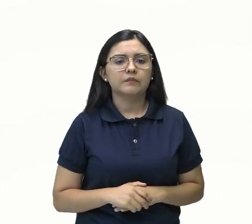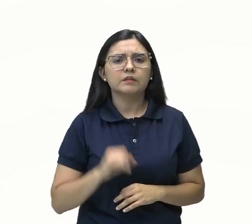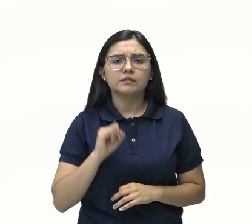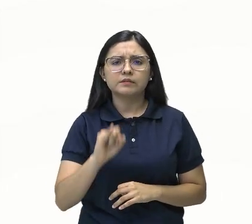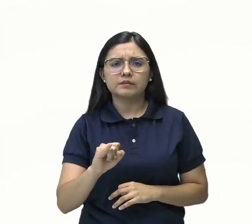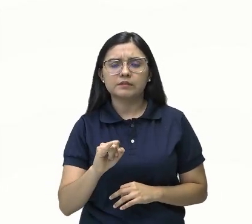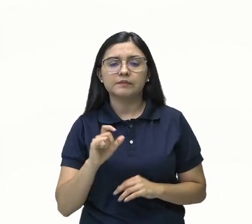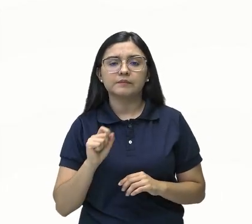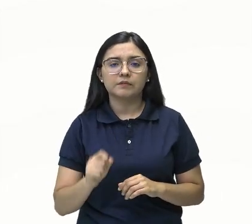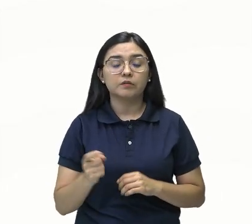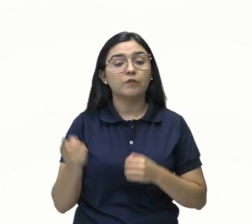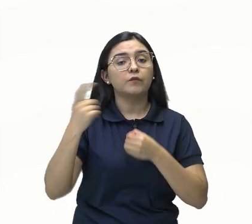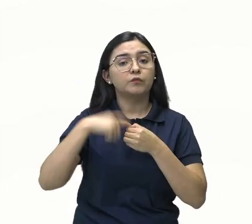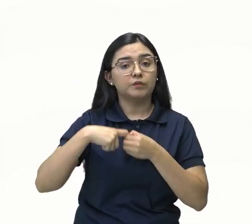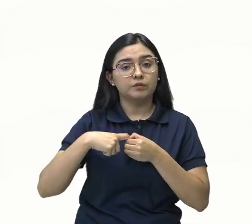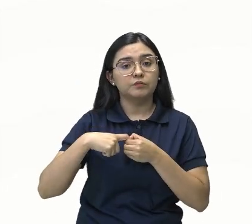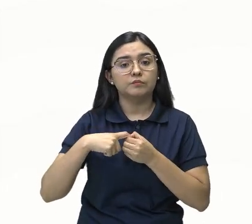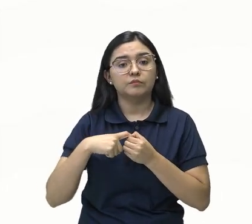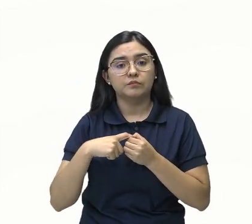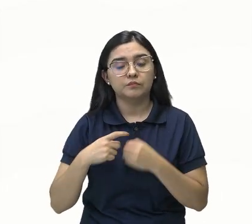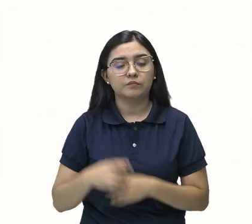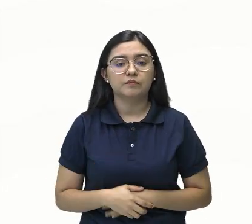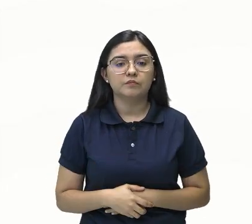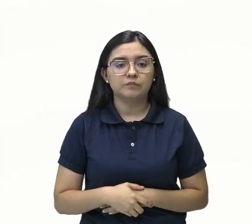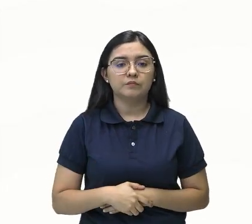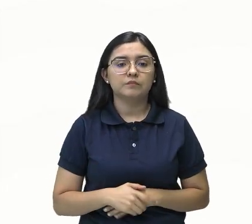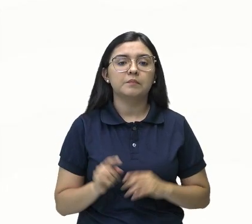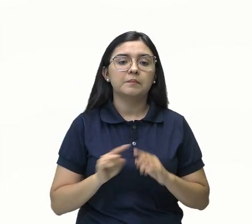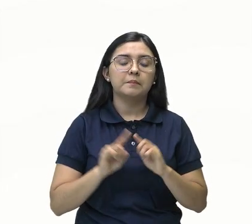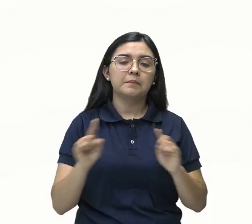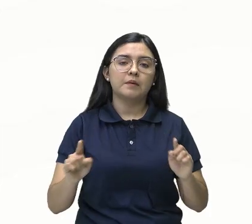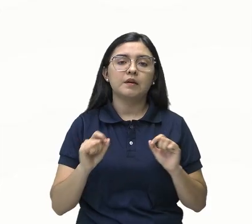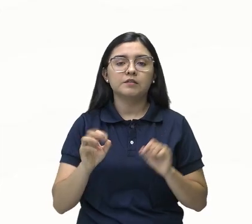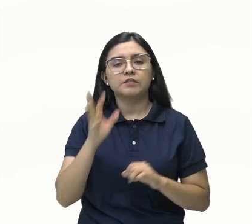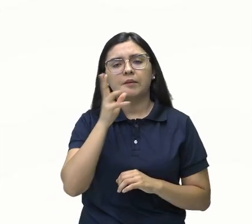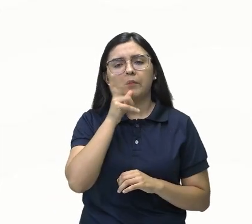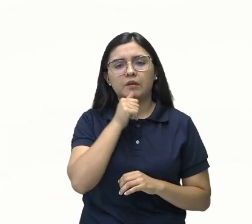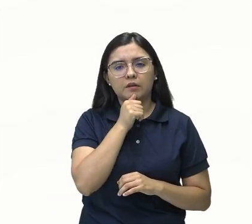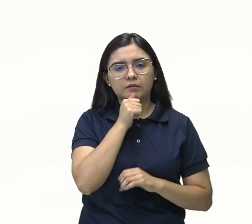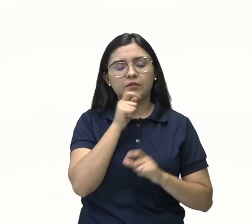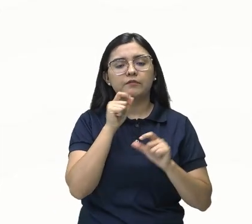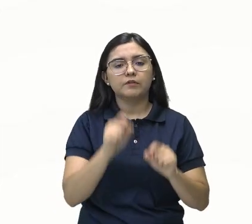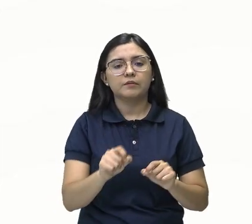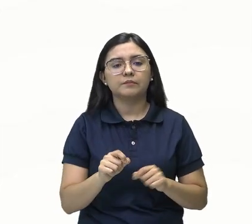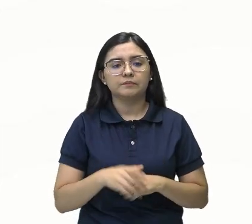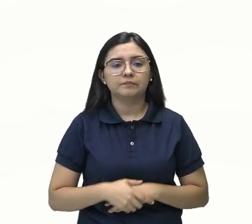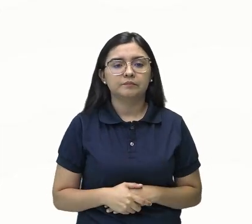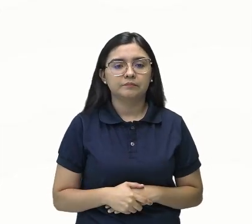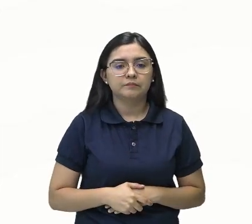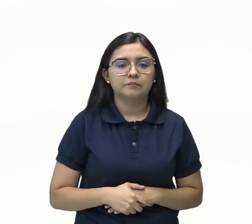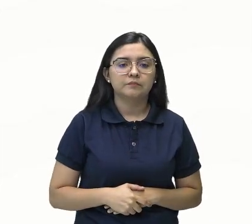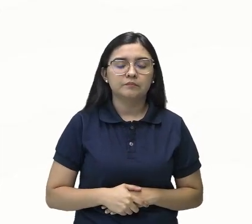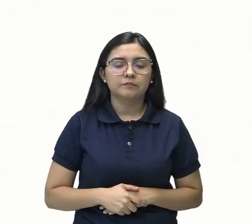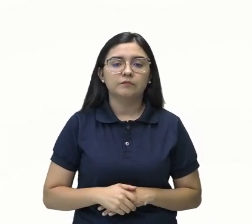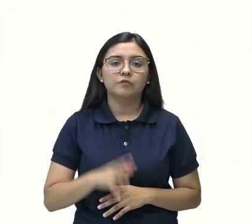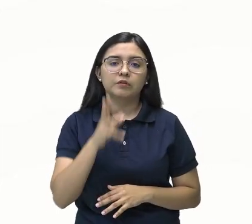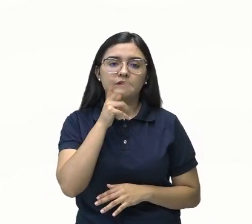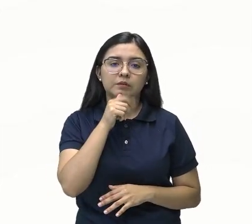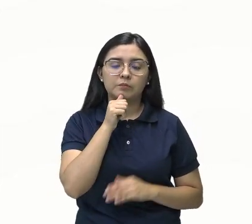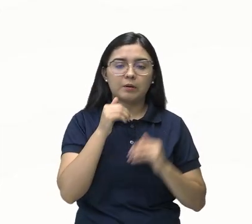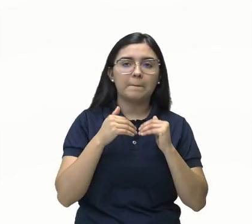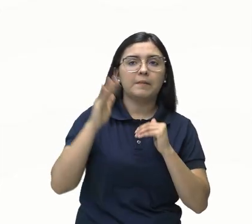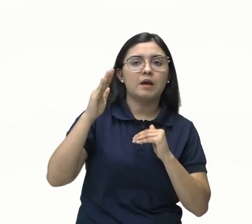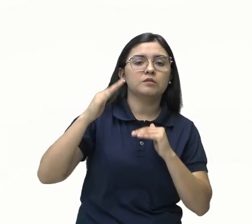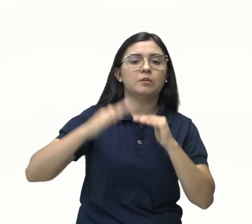estou voltando, né? Se eu estou voltando mais devagar, eu vou demorar mais ou menos